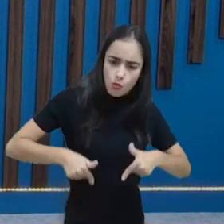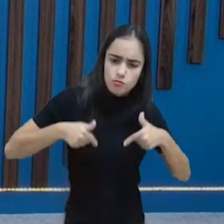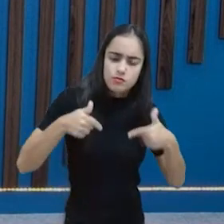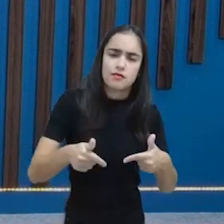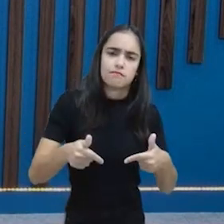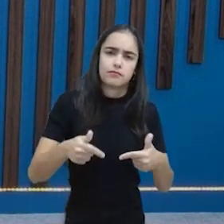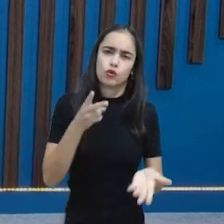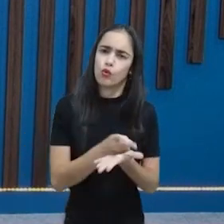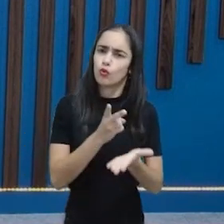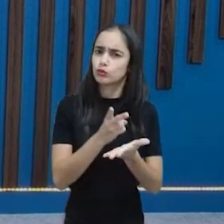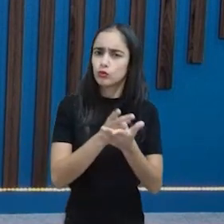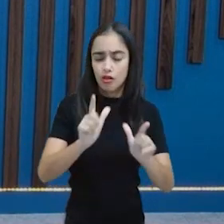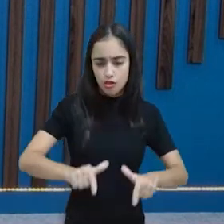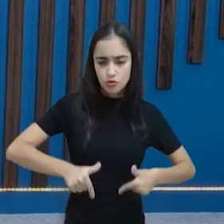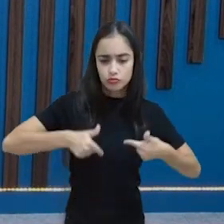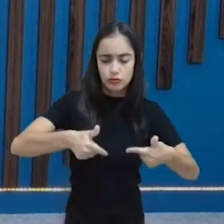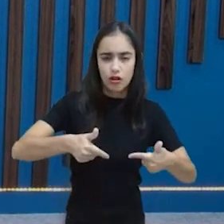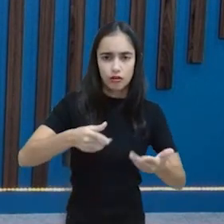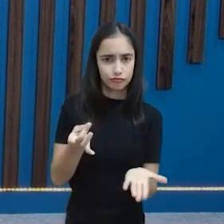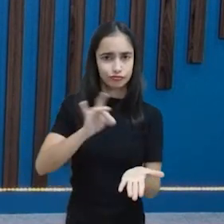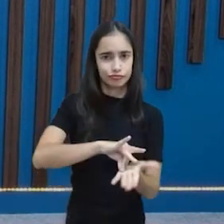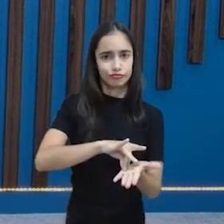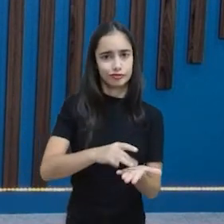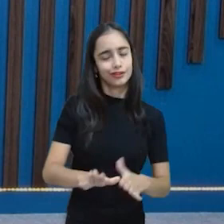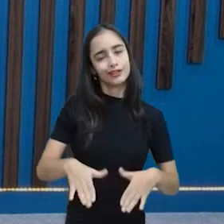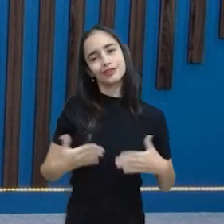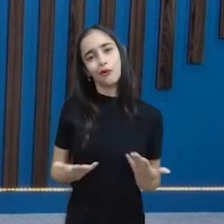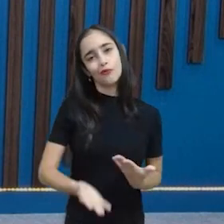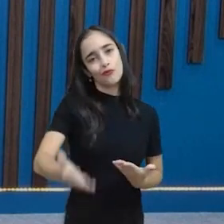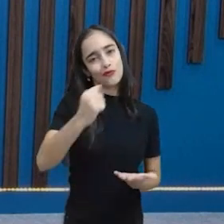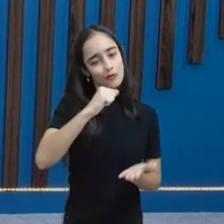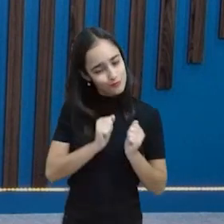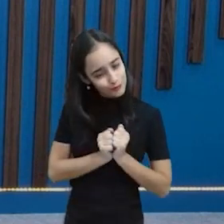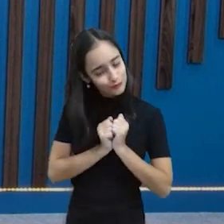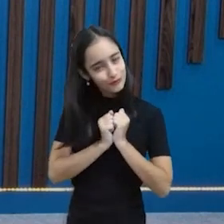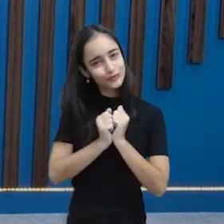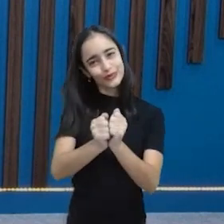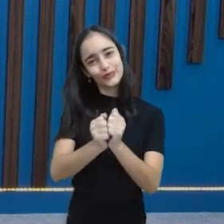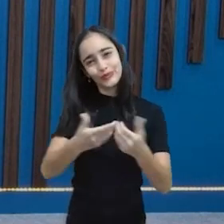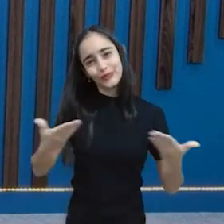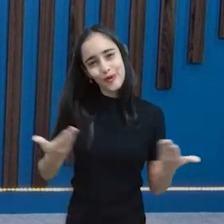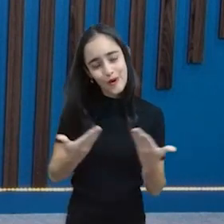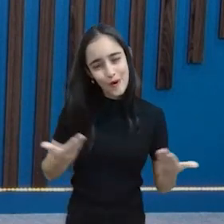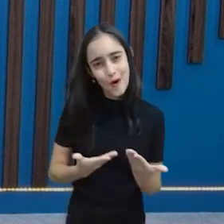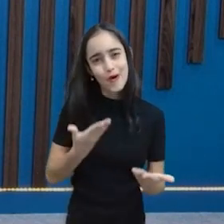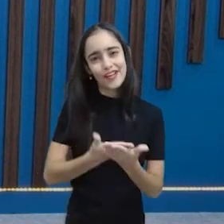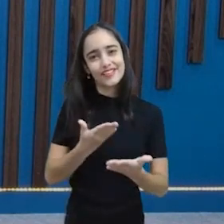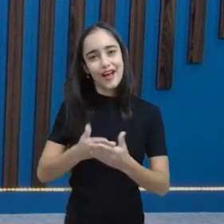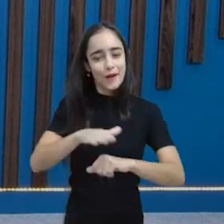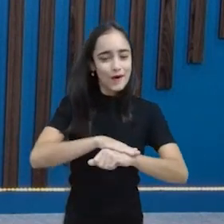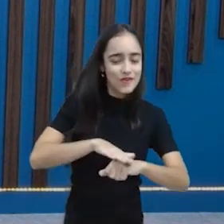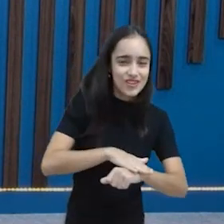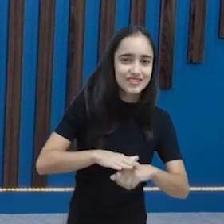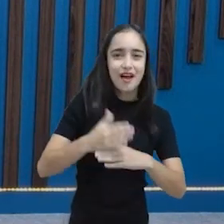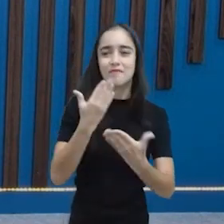ele também tem que ser real, certo? Então, vamos junto, eu faço esse convite aqui para a gente, hoje na aula, debater,